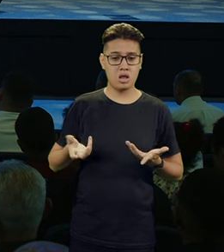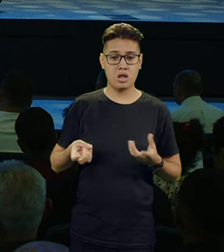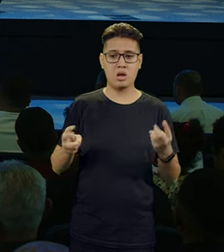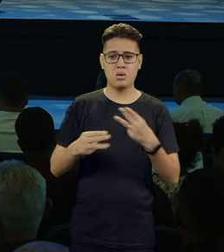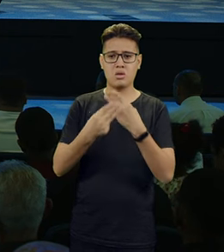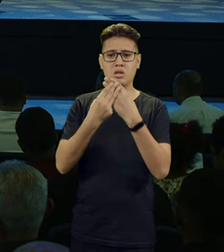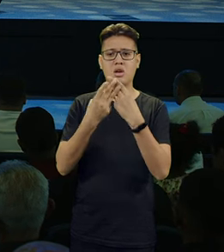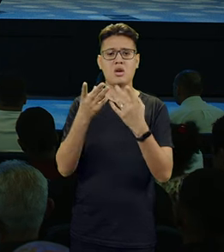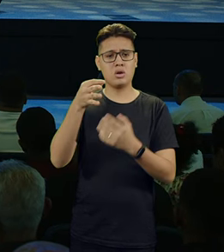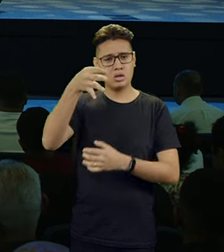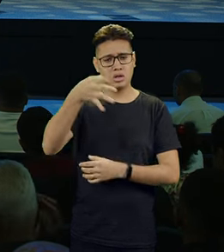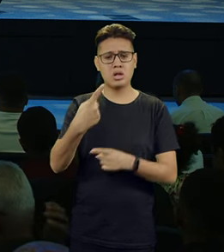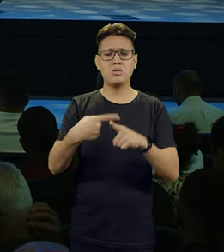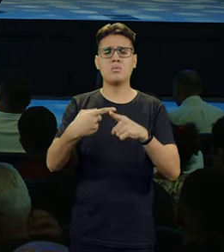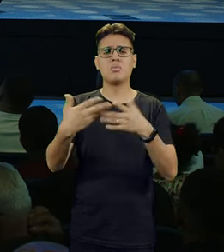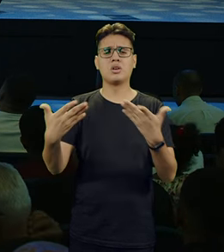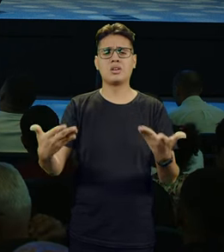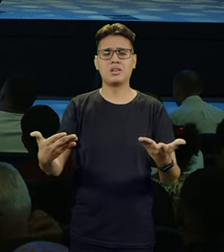porque